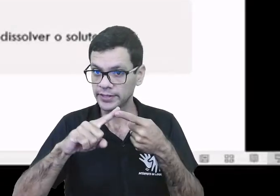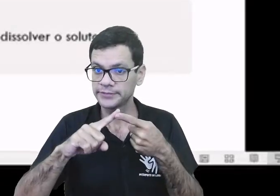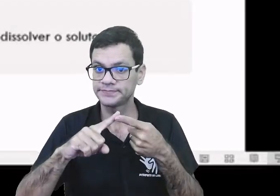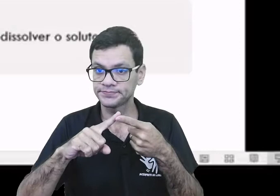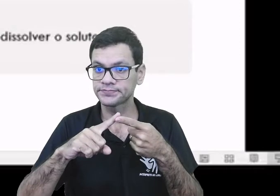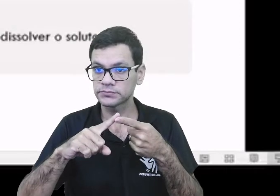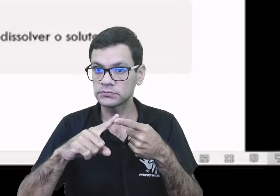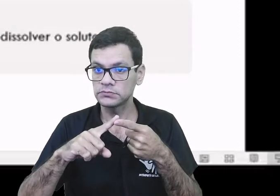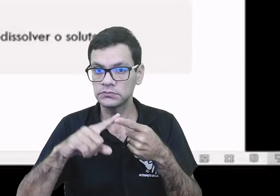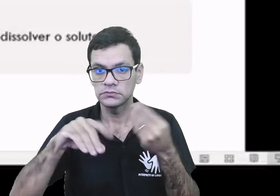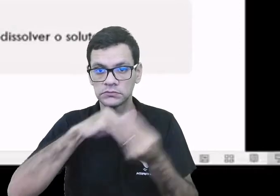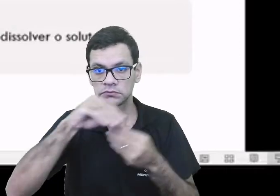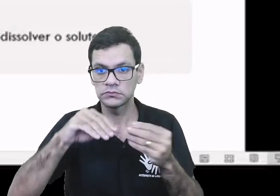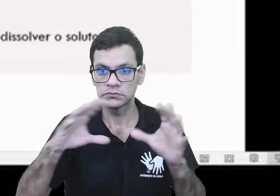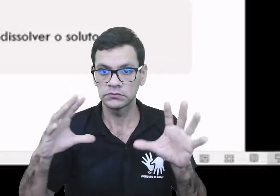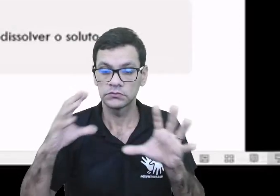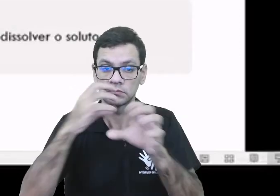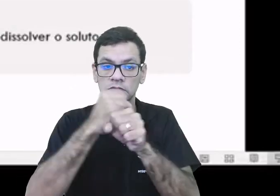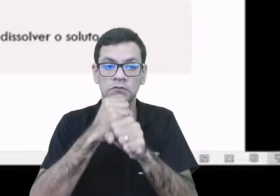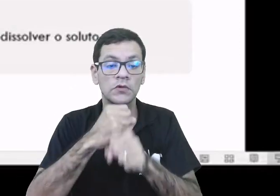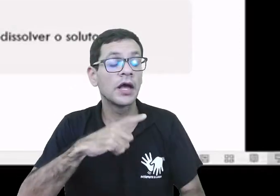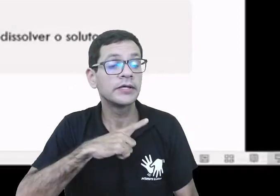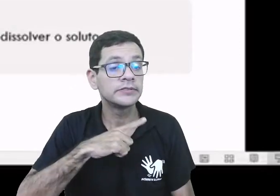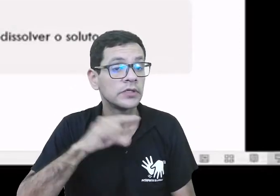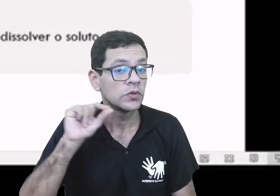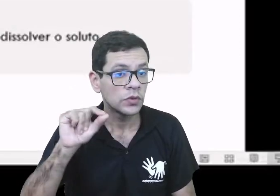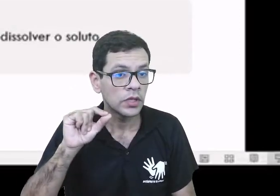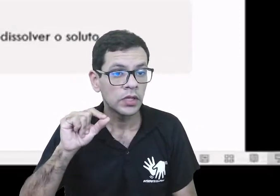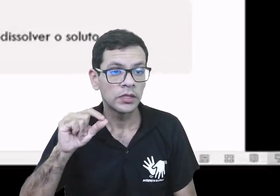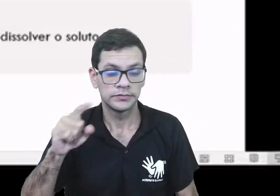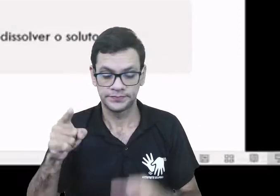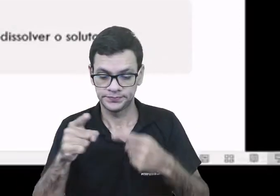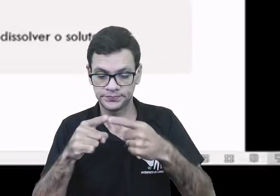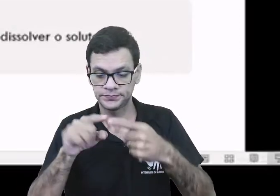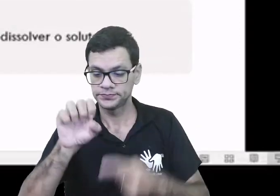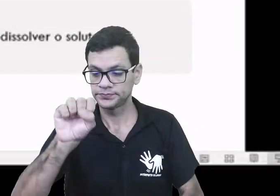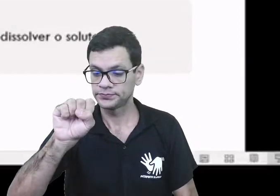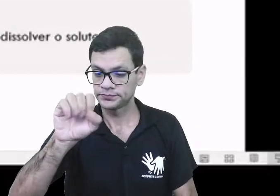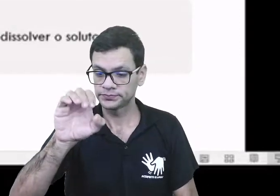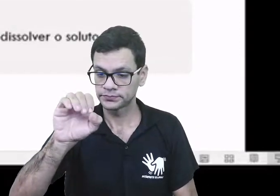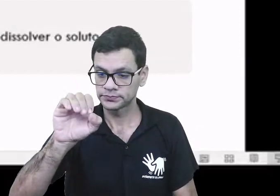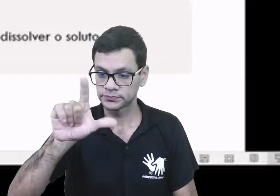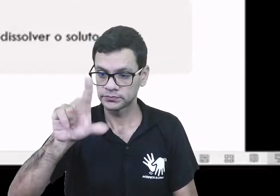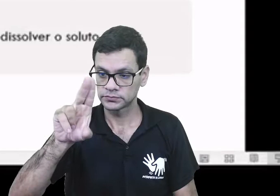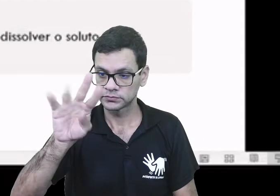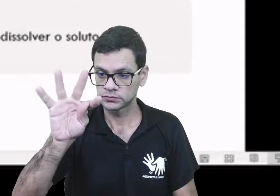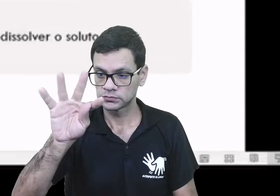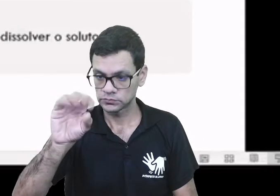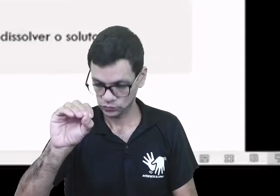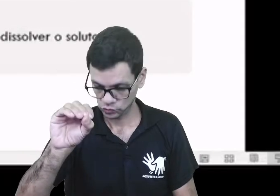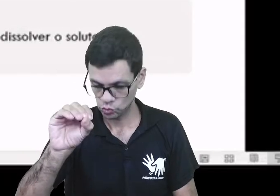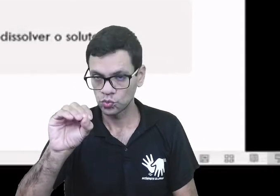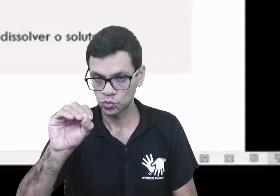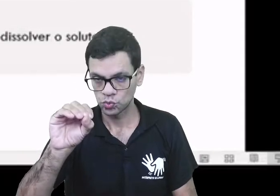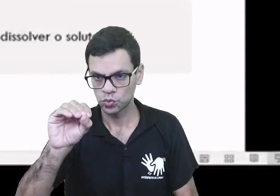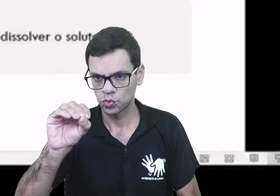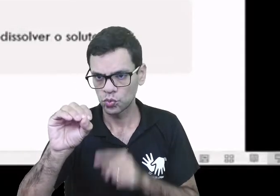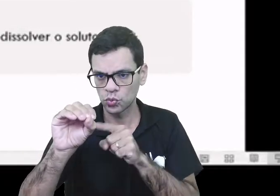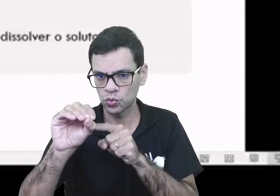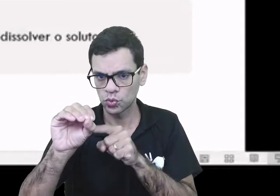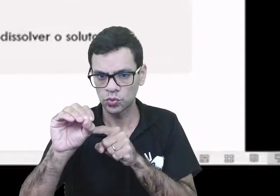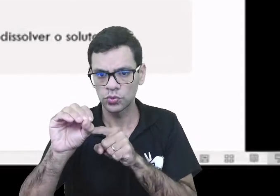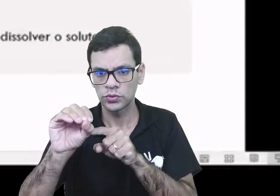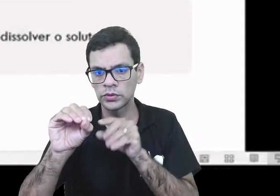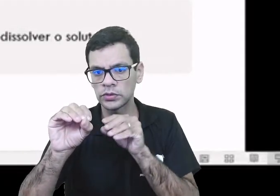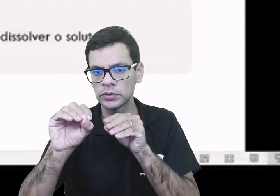aí, ela vai ser composta por uma parte que é chamada de soluta. Geralmente não. O soluto, ele está em